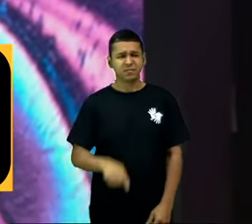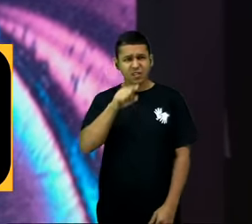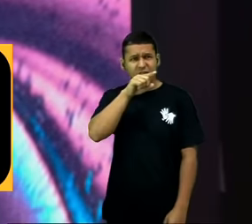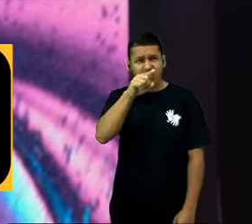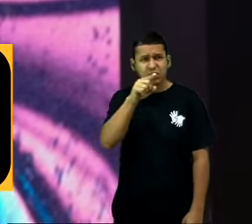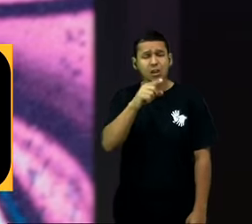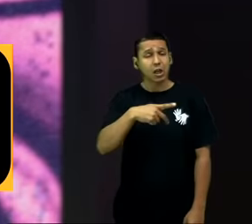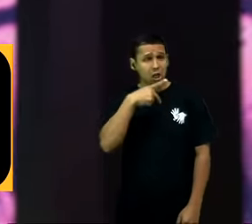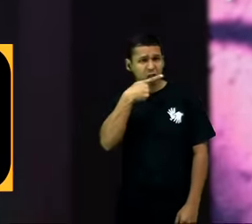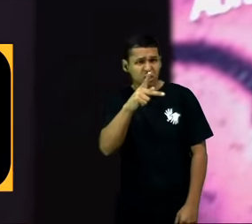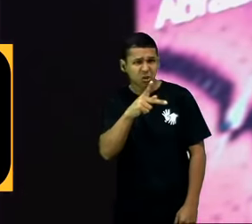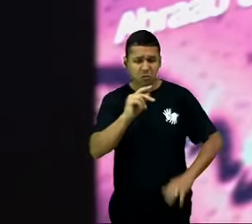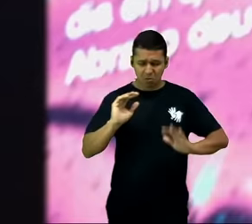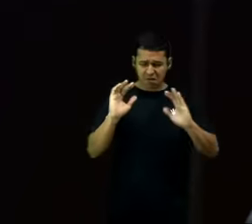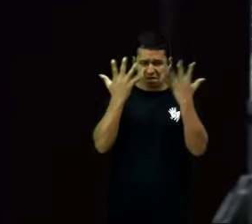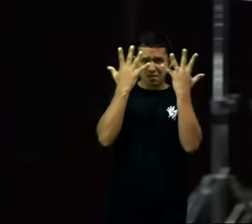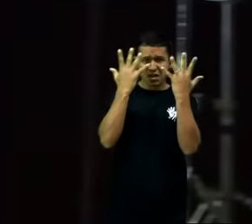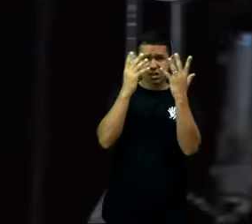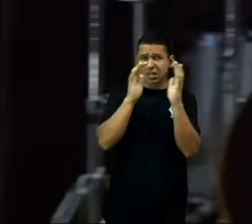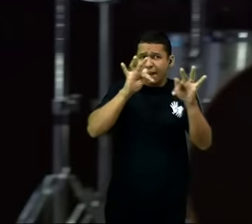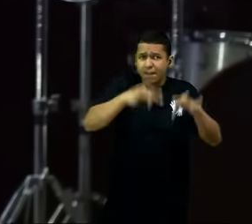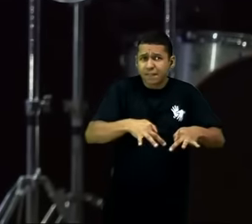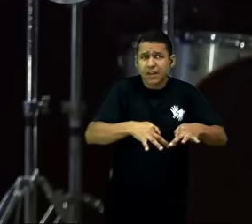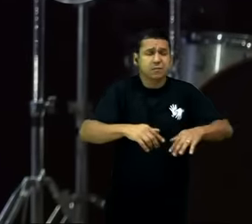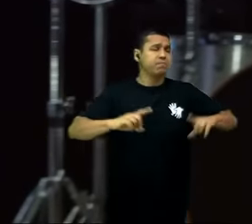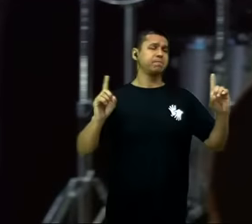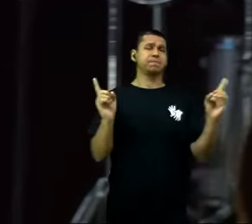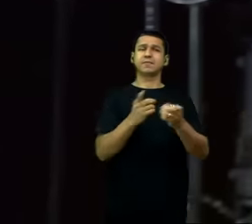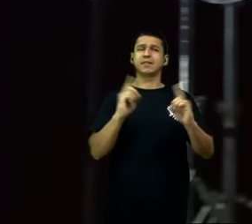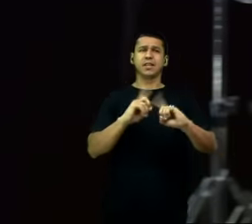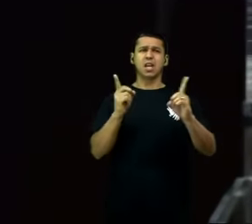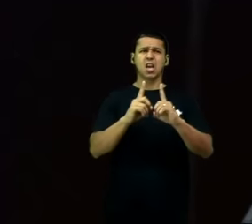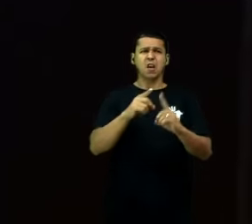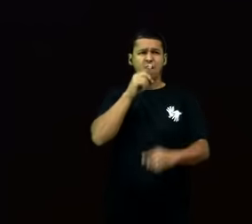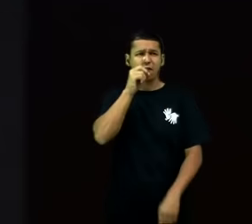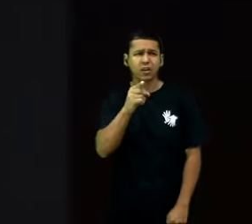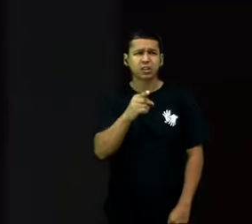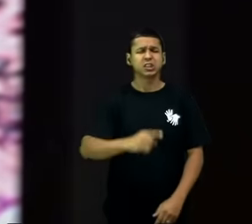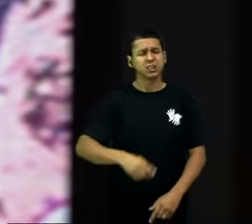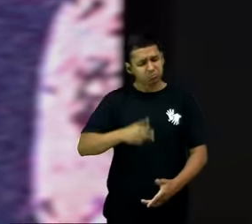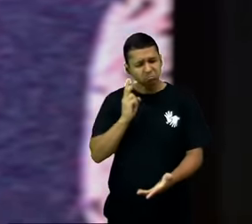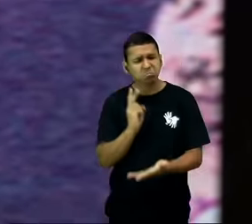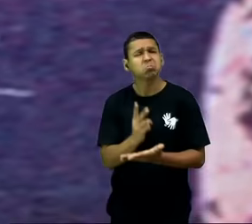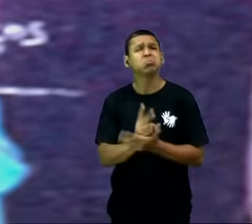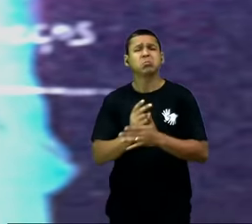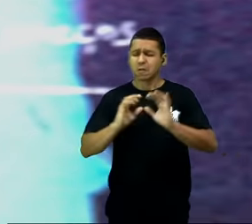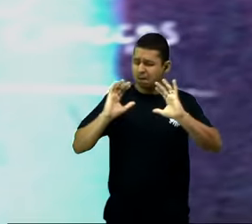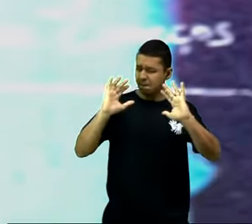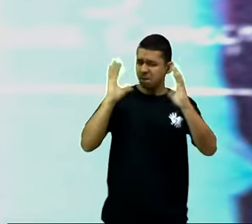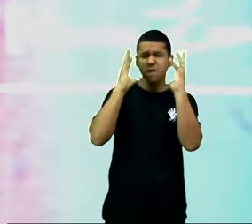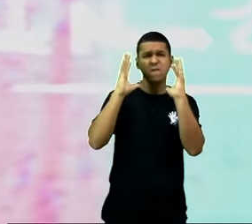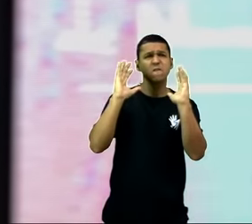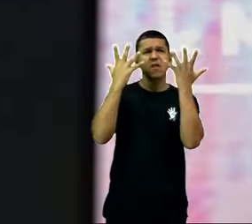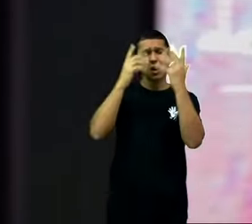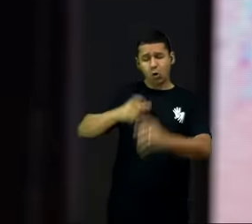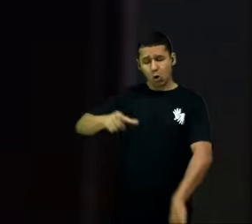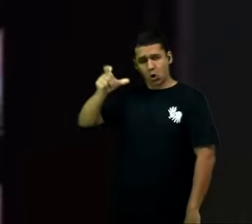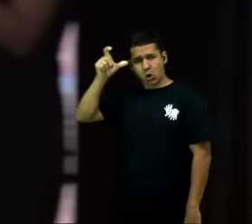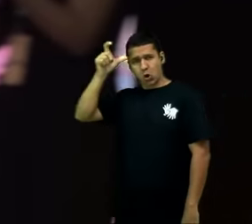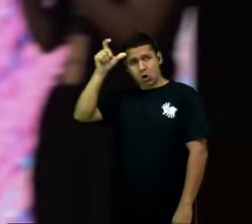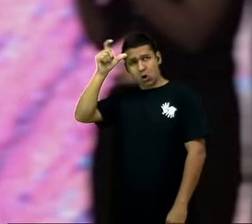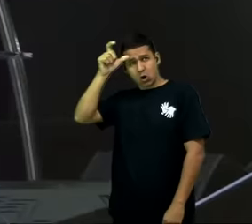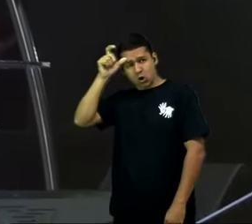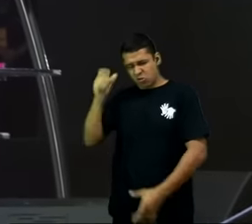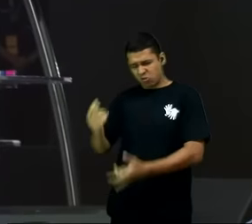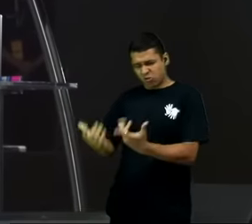tua festa não tem fim. Tua festa não tem fim. Você vai dar muita festa ainda. Queira o inferno ou não, eu estou aqui